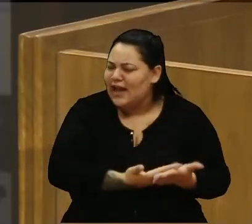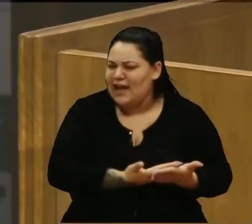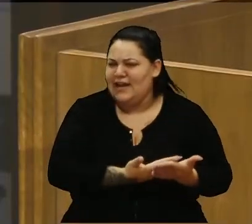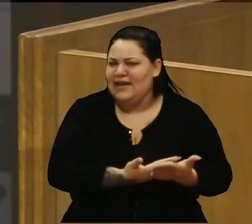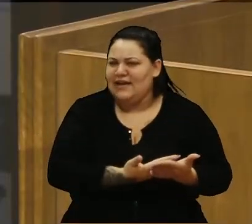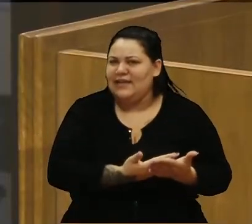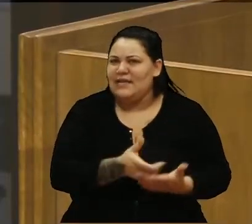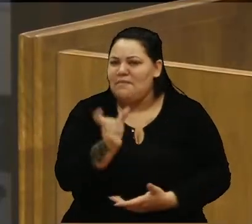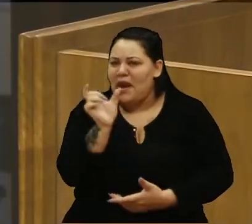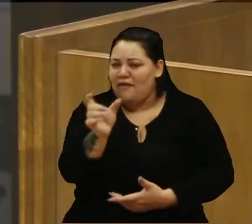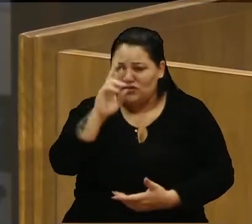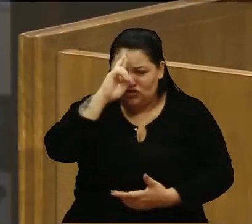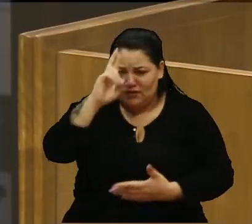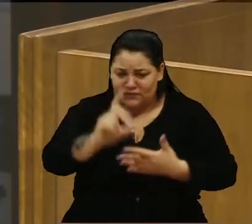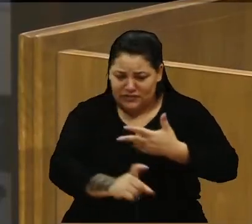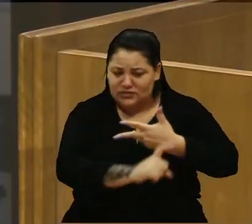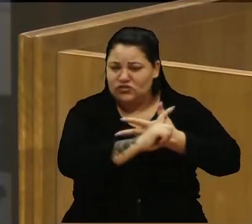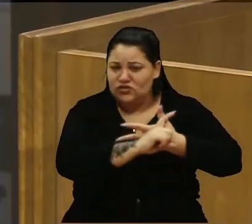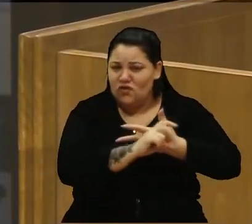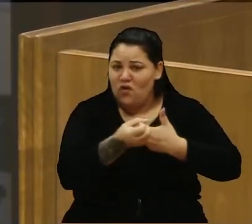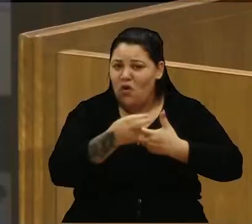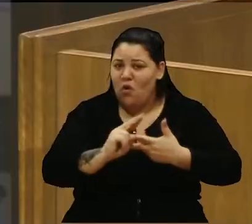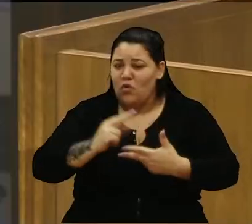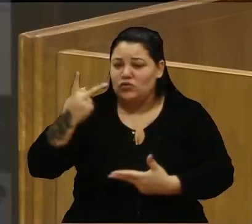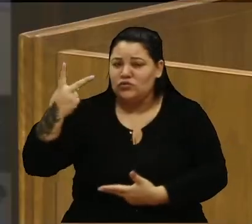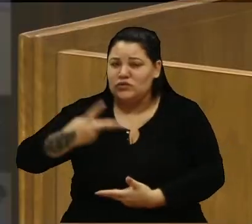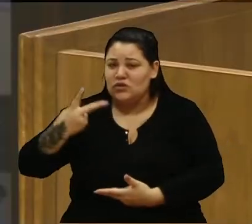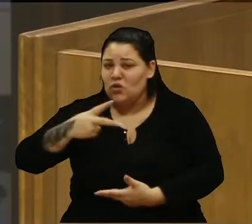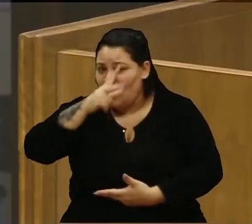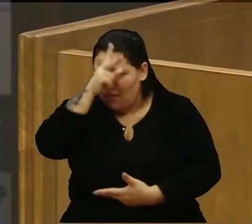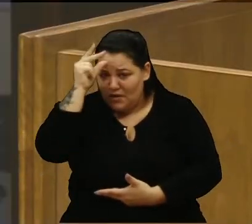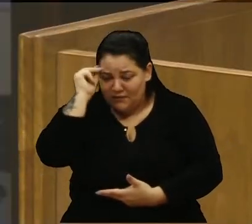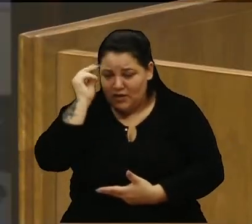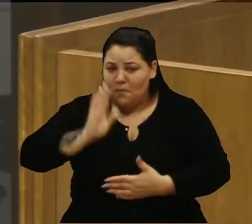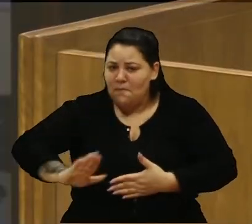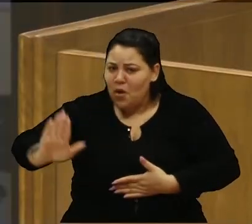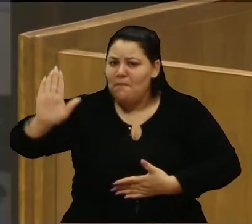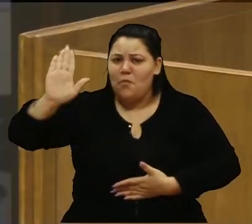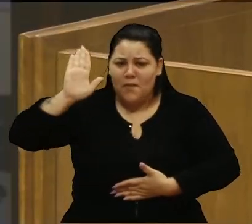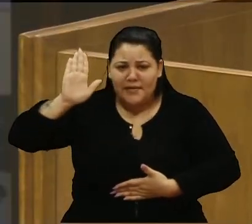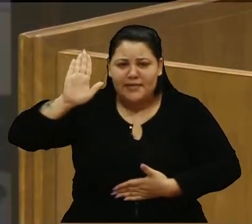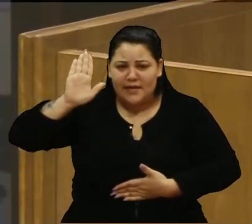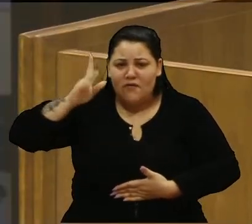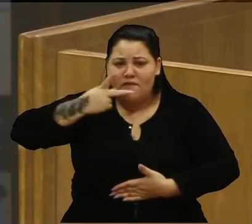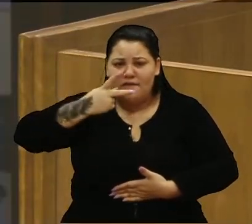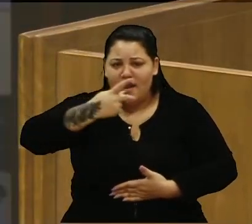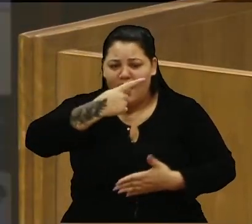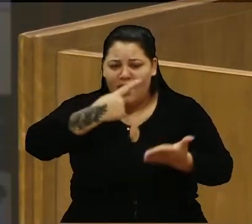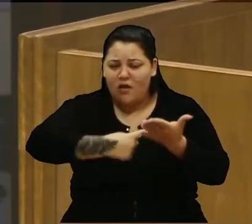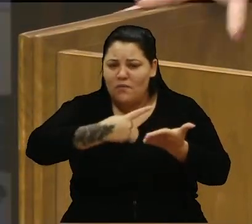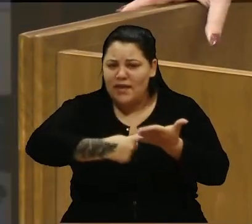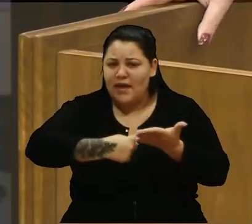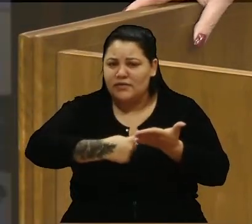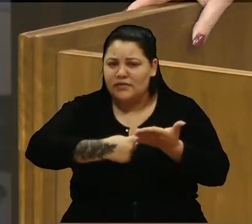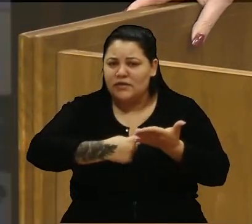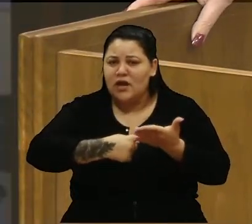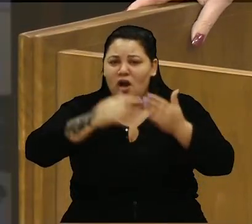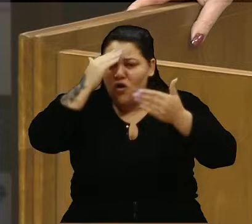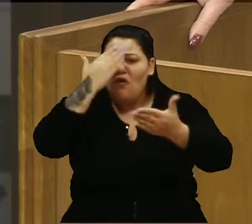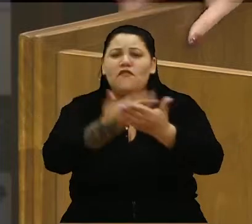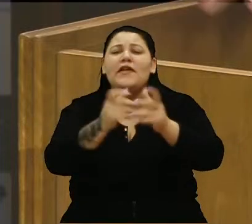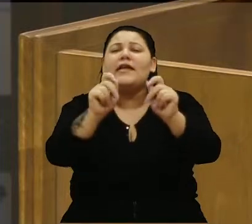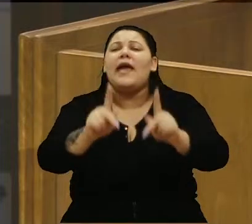do executivo ou do vice-prefeito que se comprometeu a fazer isso, pode confiar em quem